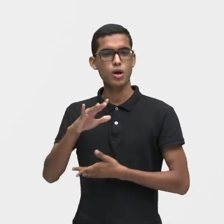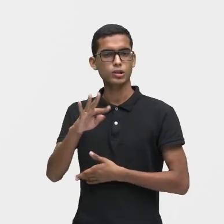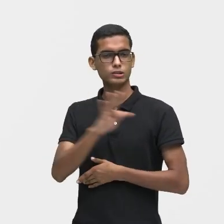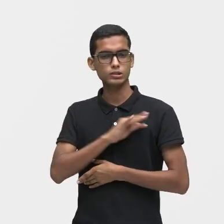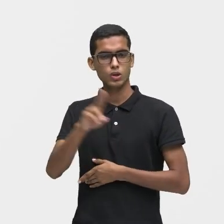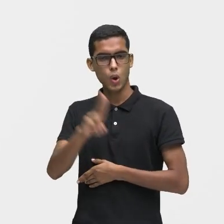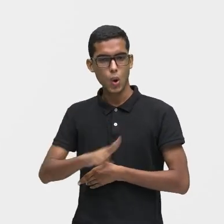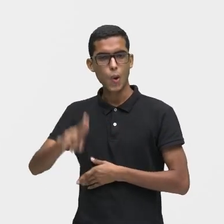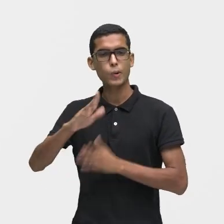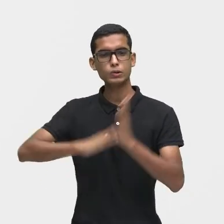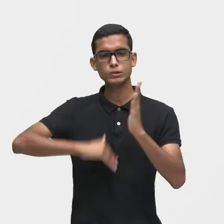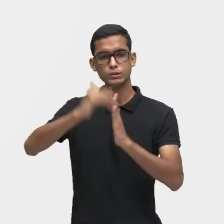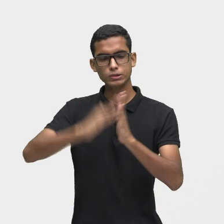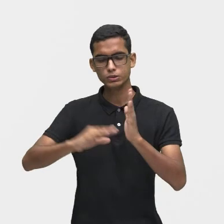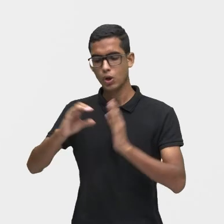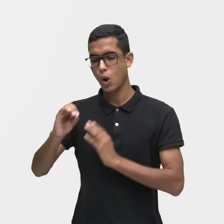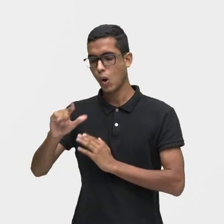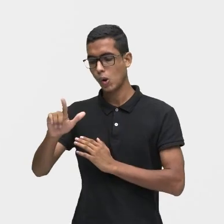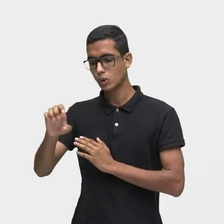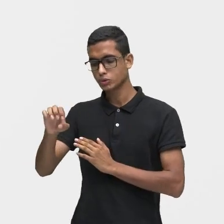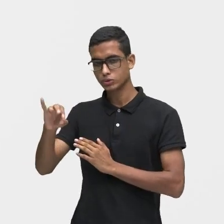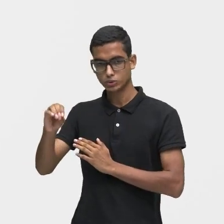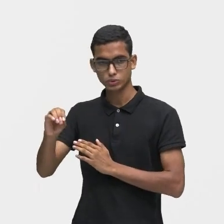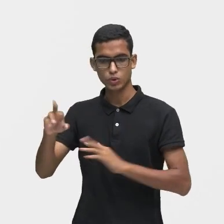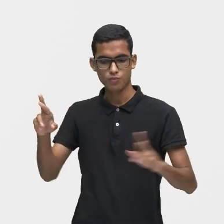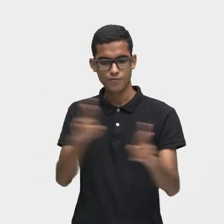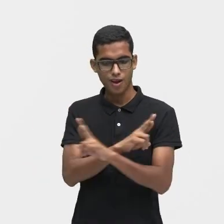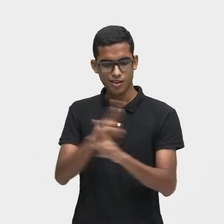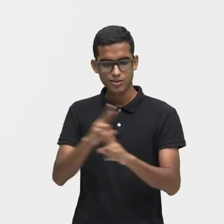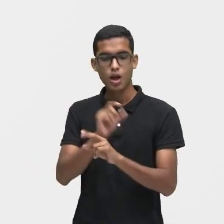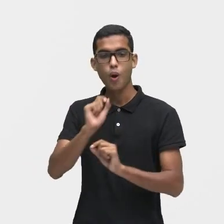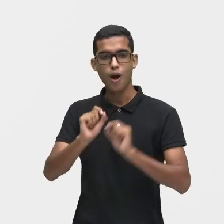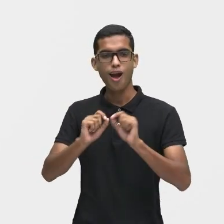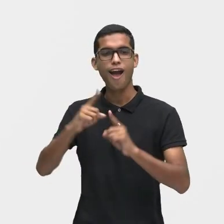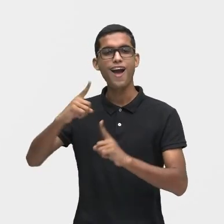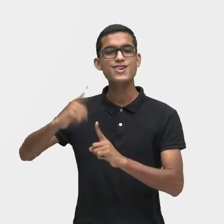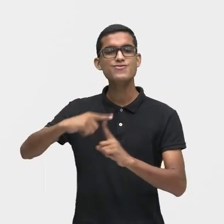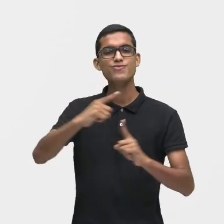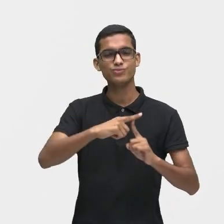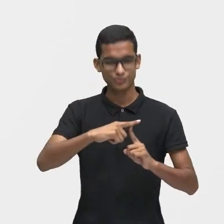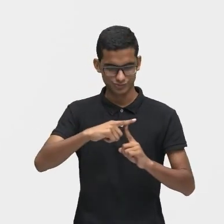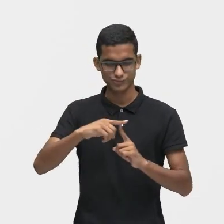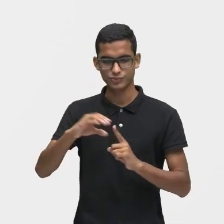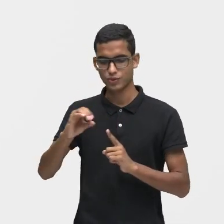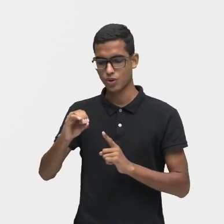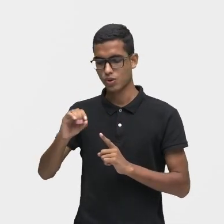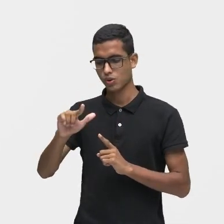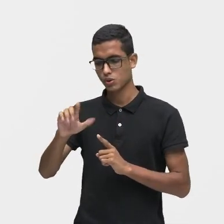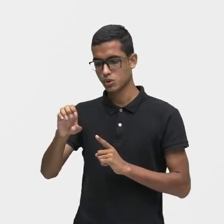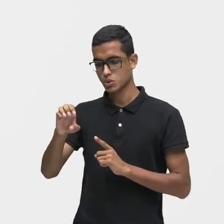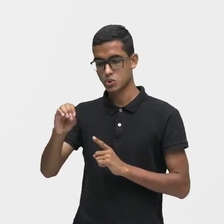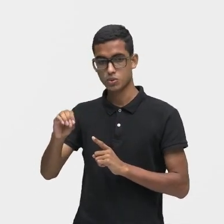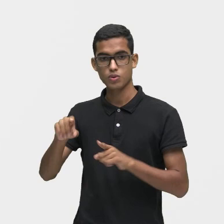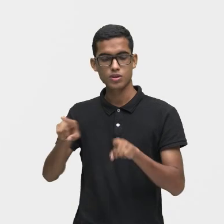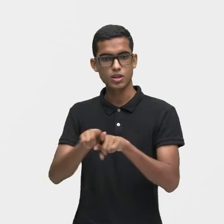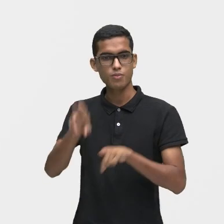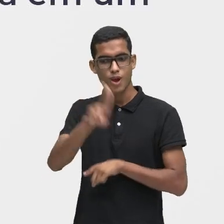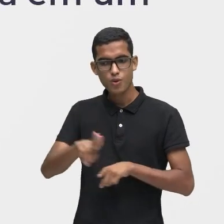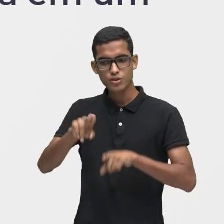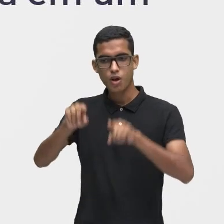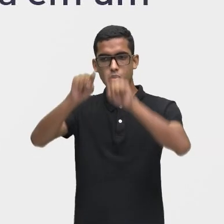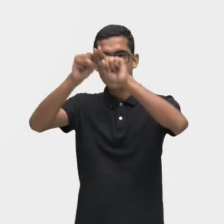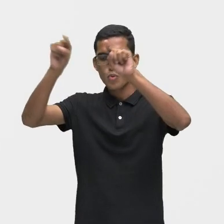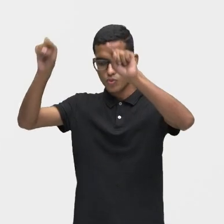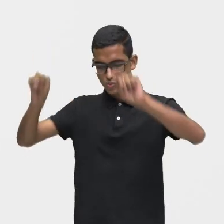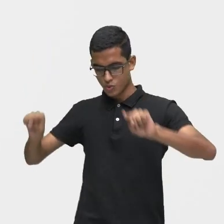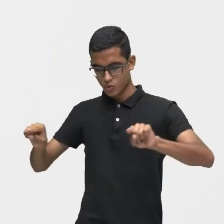foi a tinta óleo. Então, os dois artistas, eles utilizavam o mesmo suporte, que é a tela, e utilizaram o